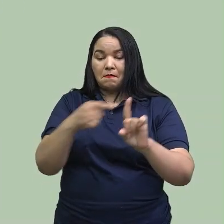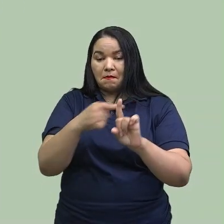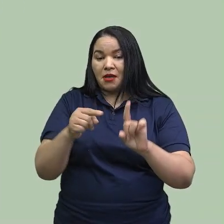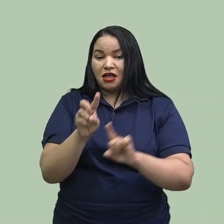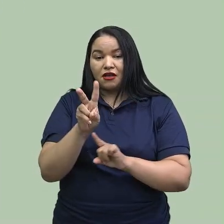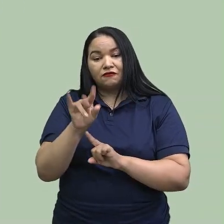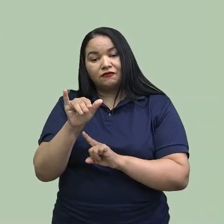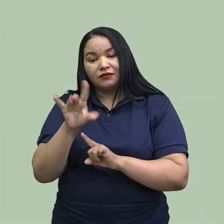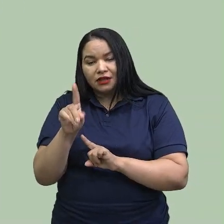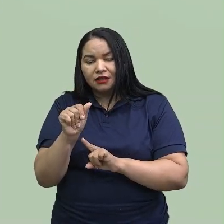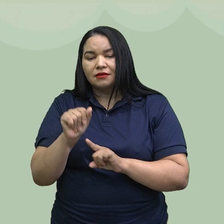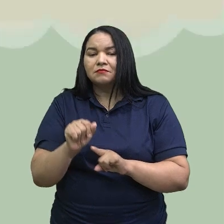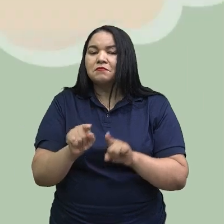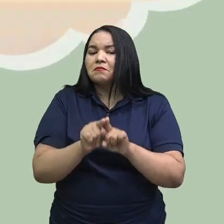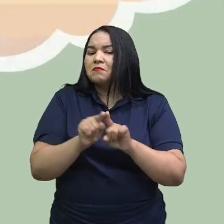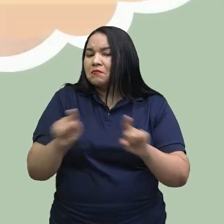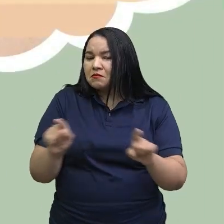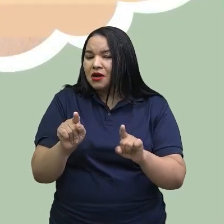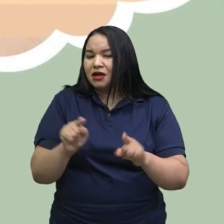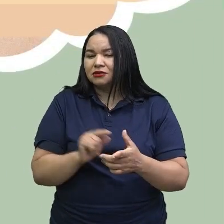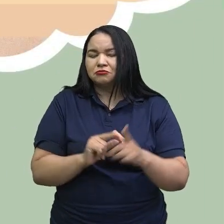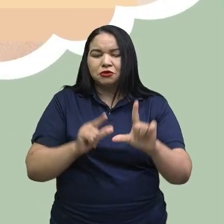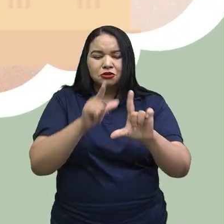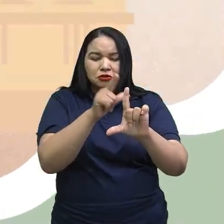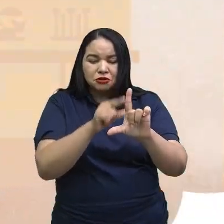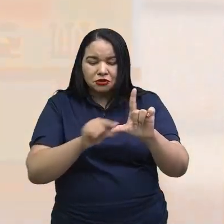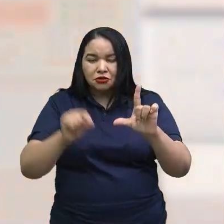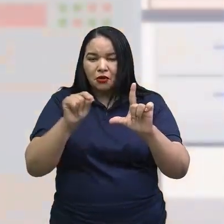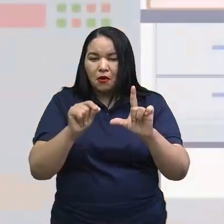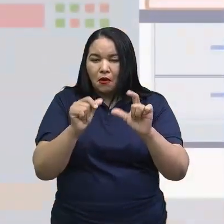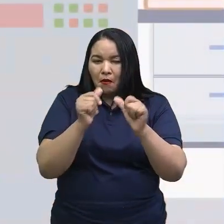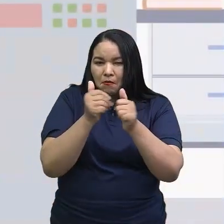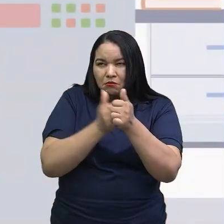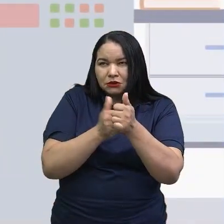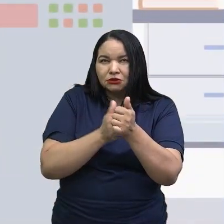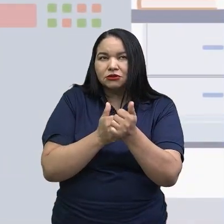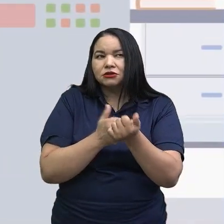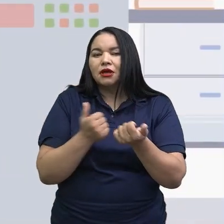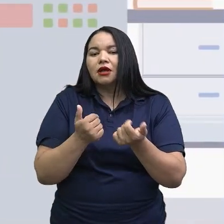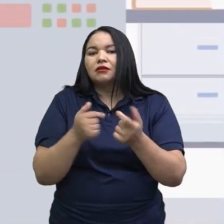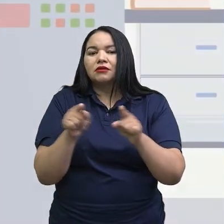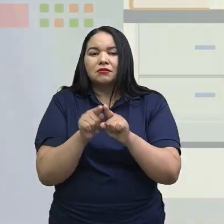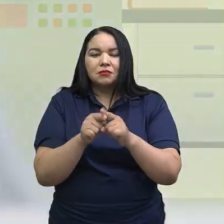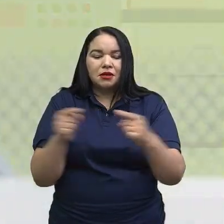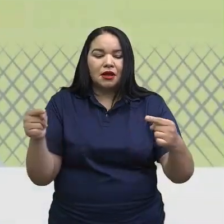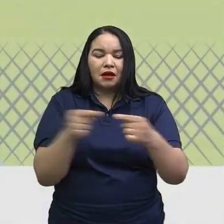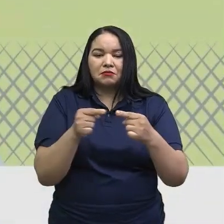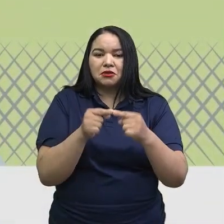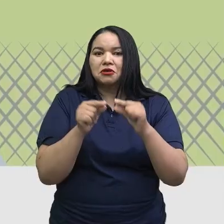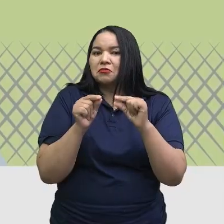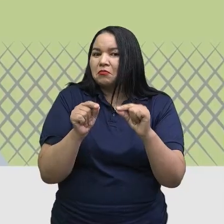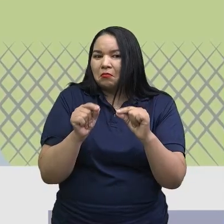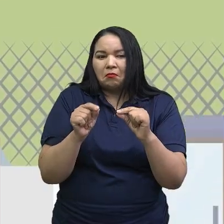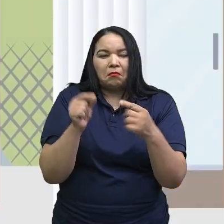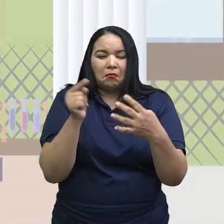Mas o decaimento radioativo não é só um mistério. Ele tem aplicações